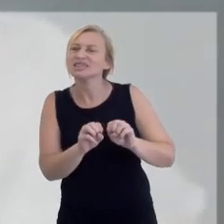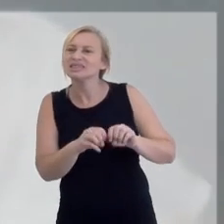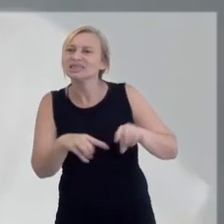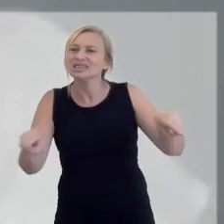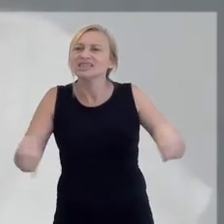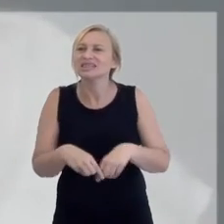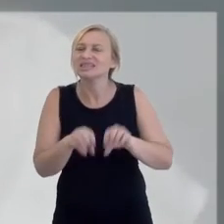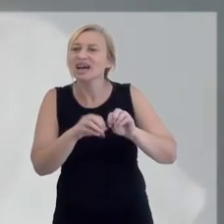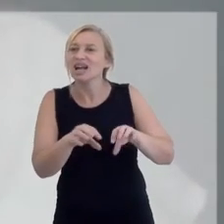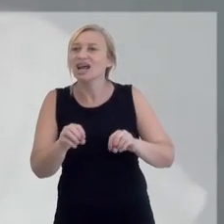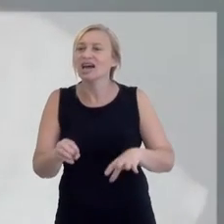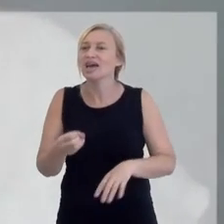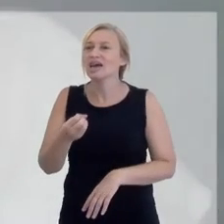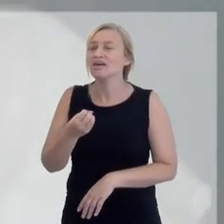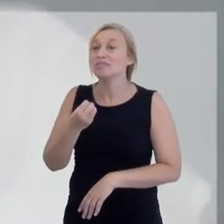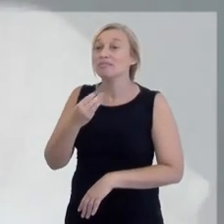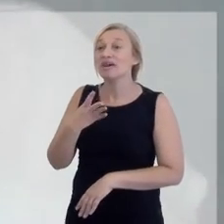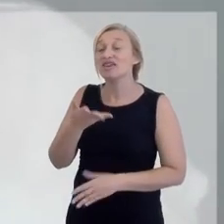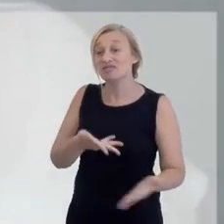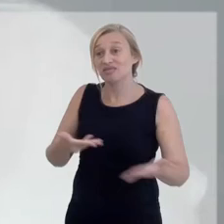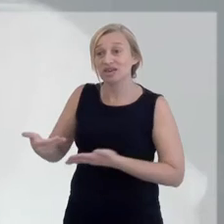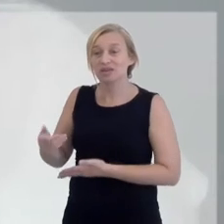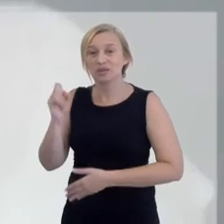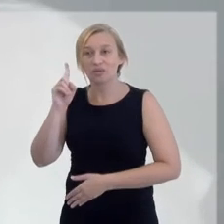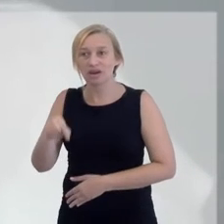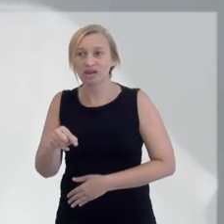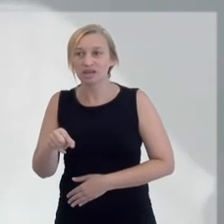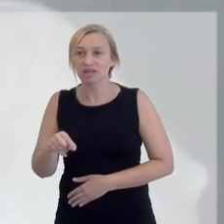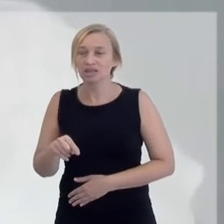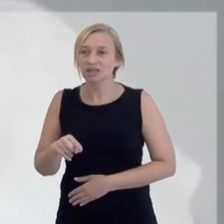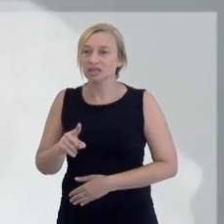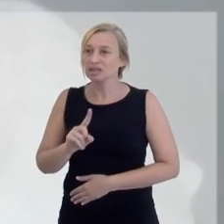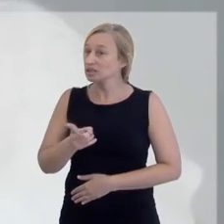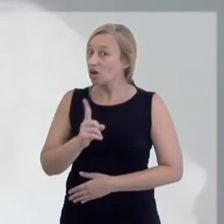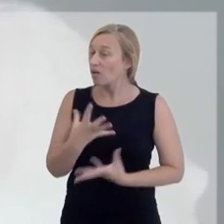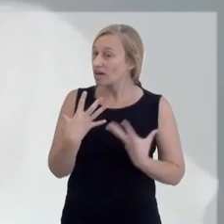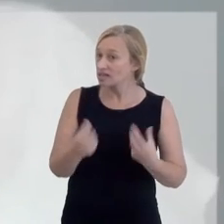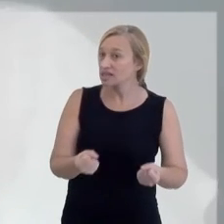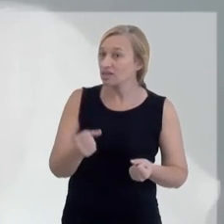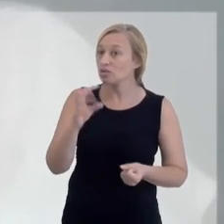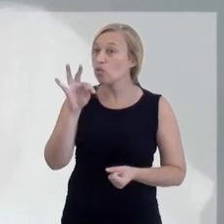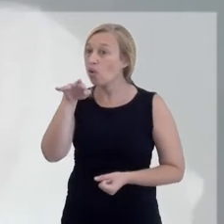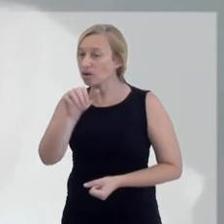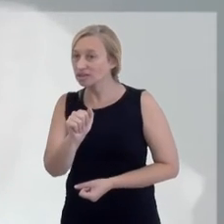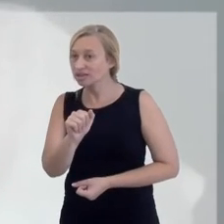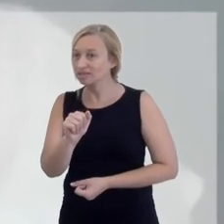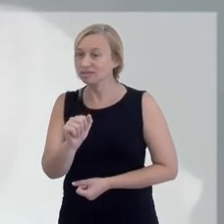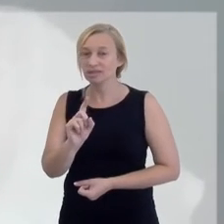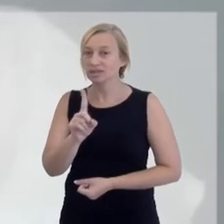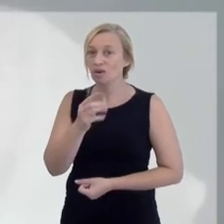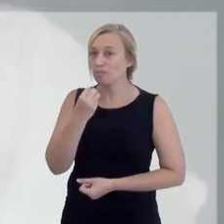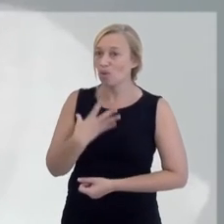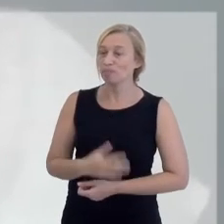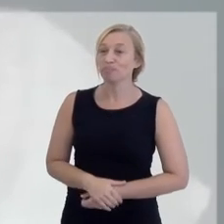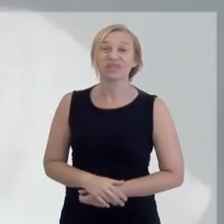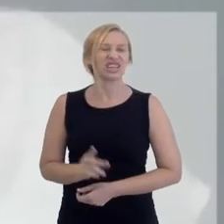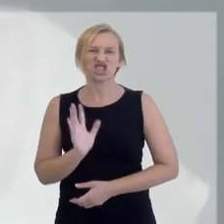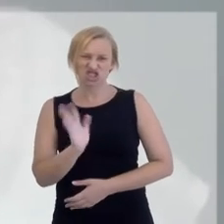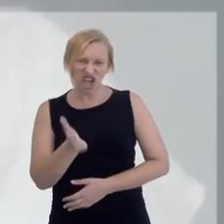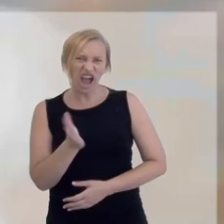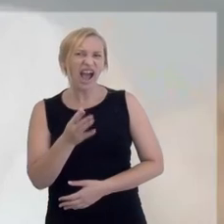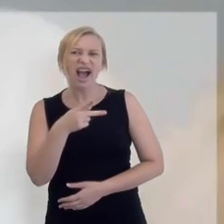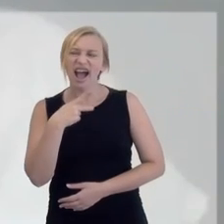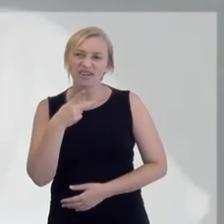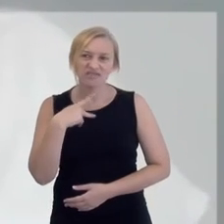o nosso boas-vindas era. Não sou a favor das cotas, eu acho que isso não vai dar certo. Ah, já de